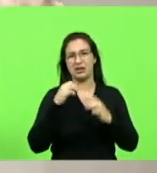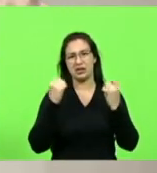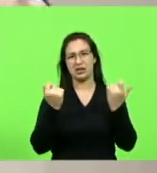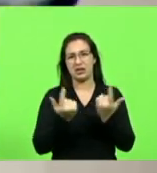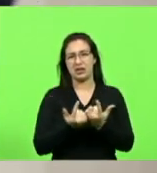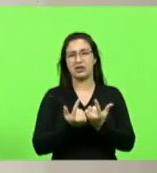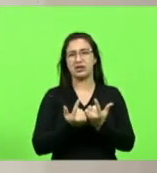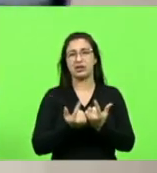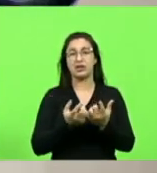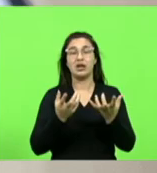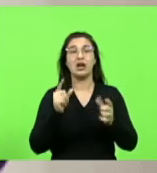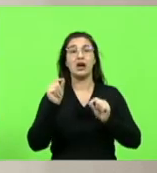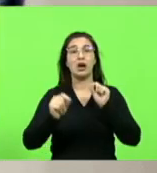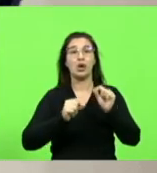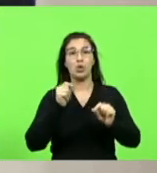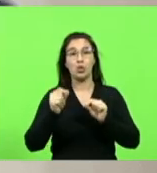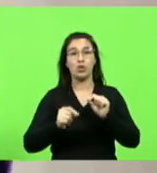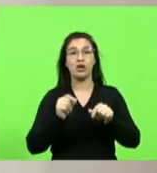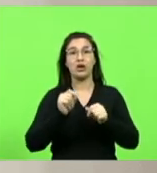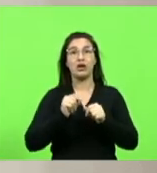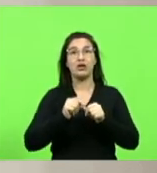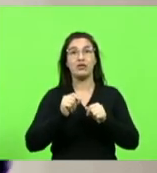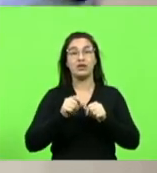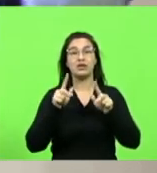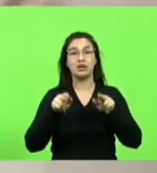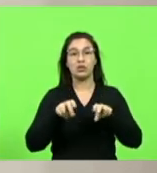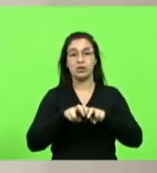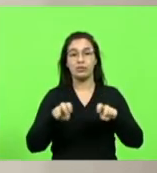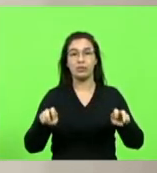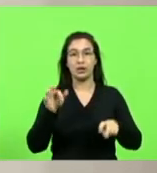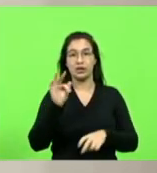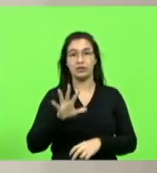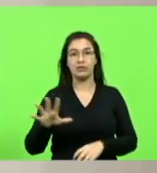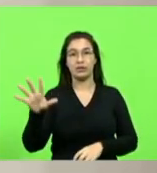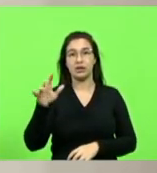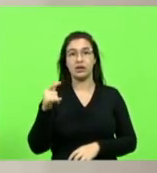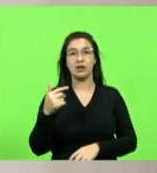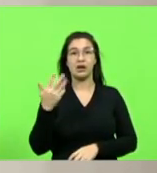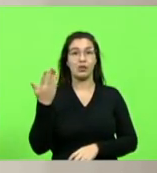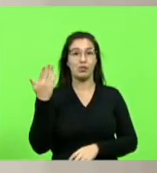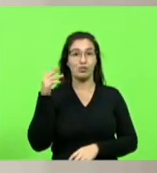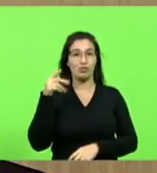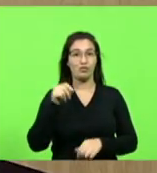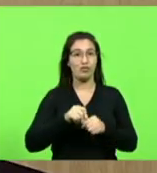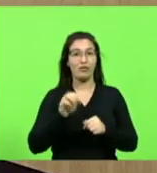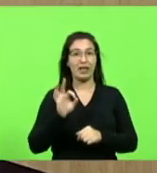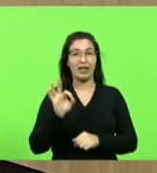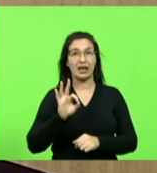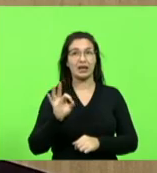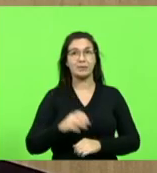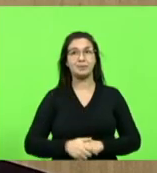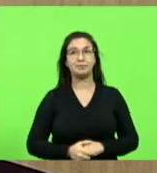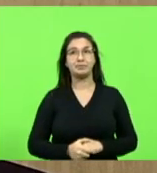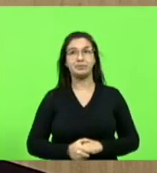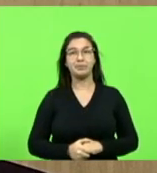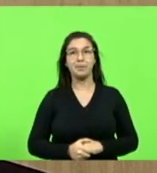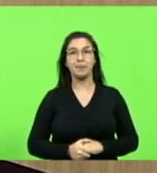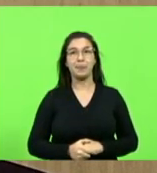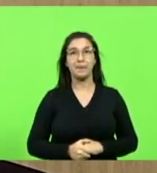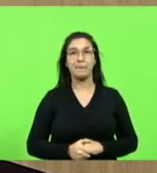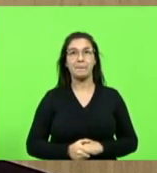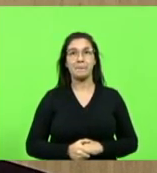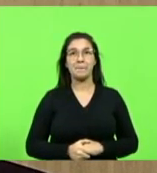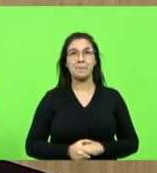fazer aqui o que a bancada federal não fez, volto a fazer. Obrigado, senhor presidente. Presidente,